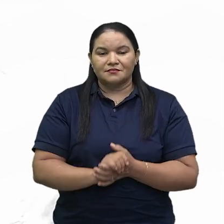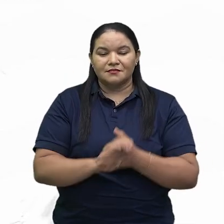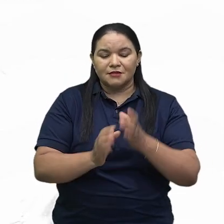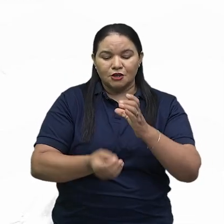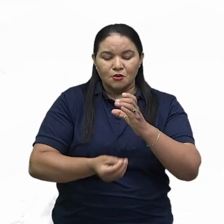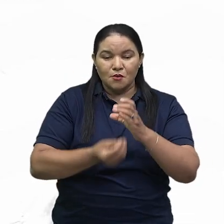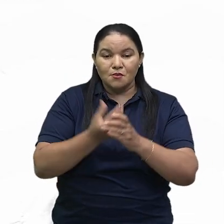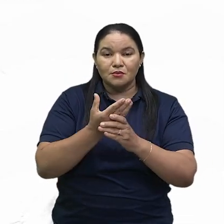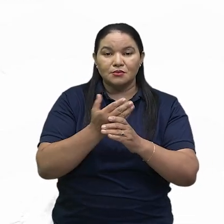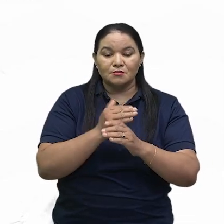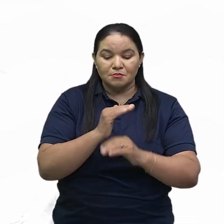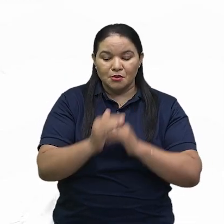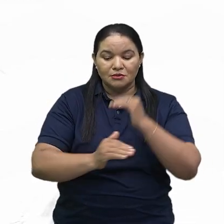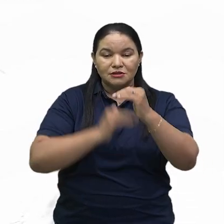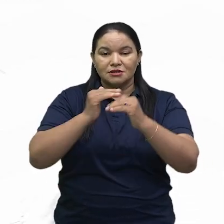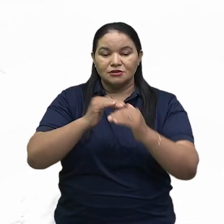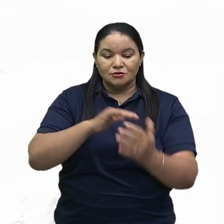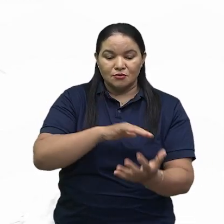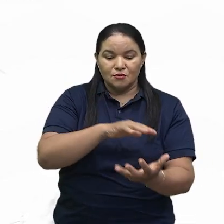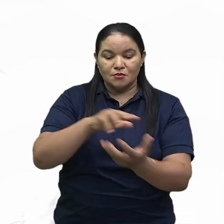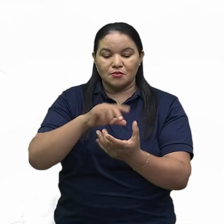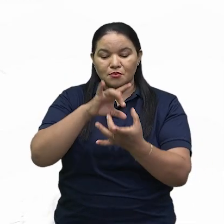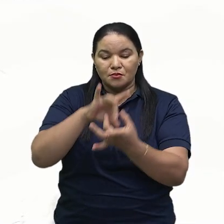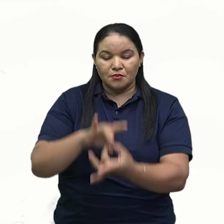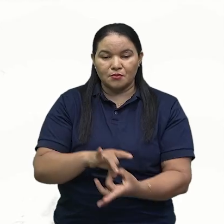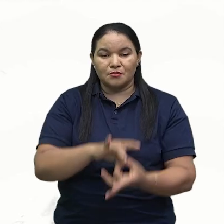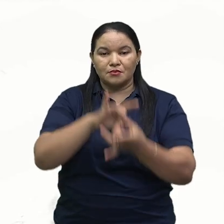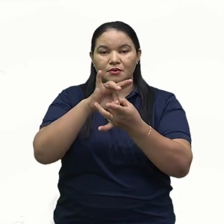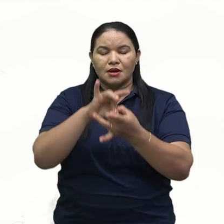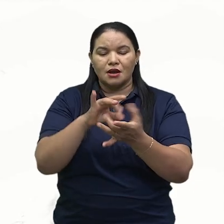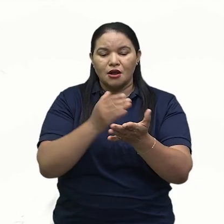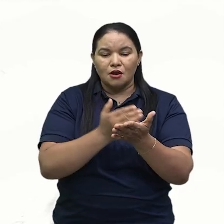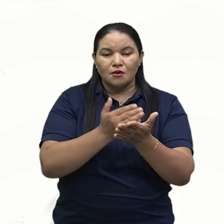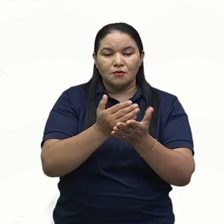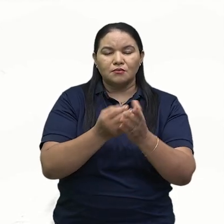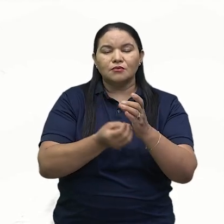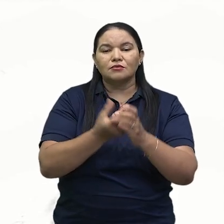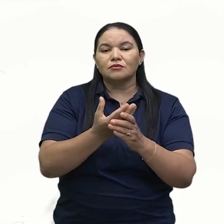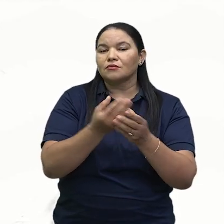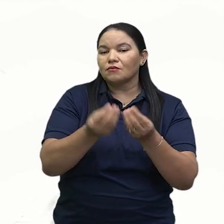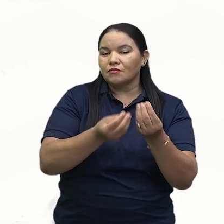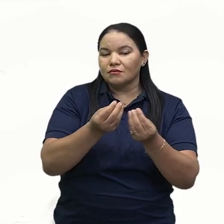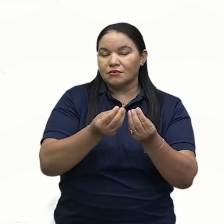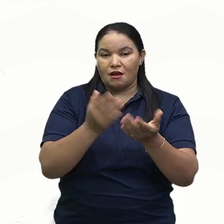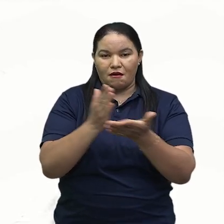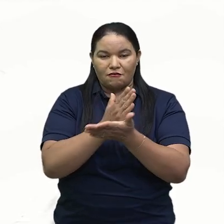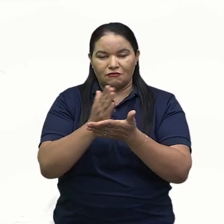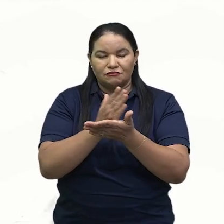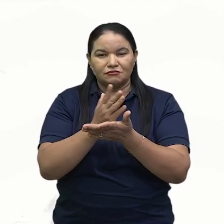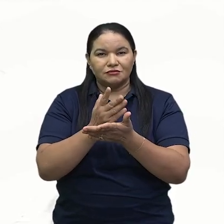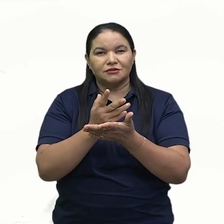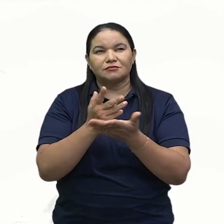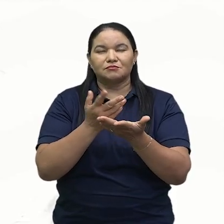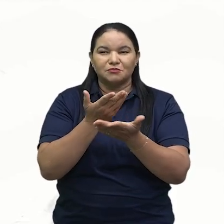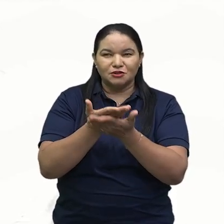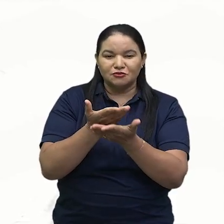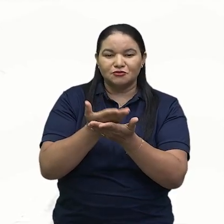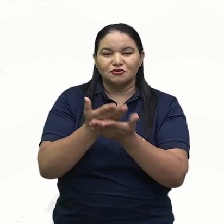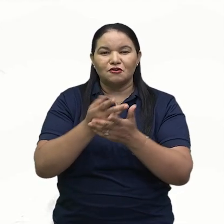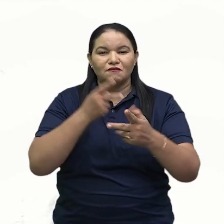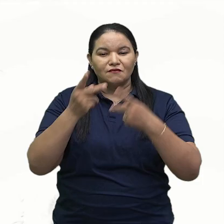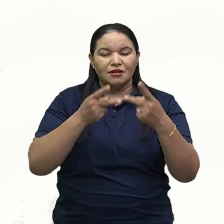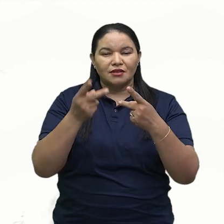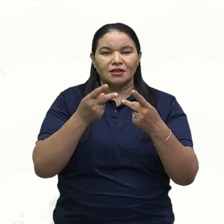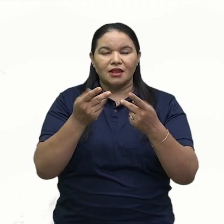processo de globalização, Aqui é um ponto um pouco controverso, tá, turma? Alguns estudiosos vão dizer, olha, a globalização surgiu lá na